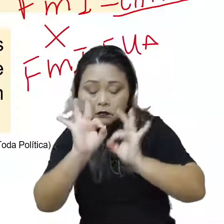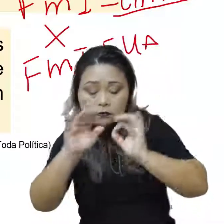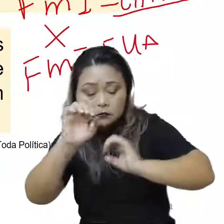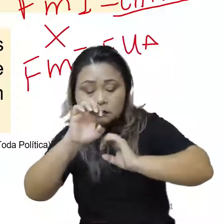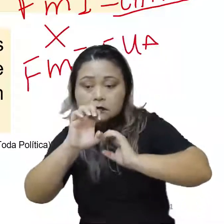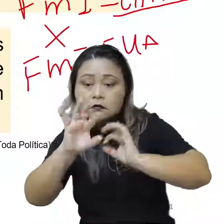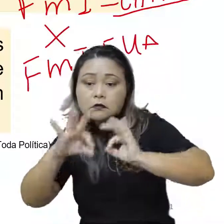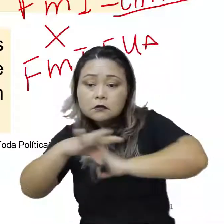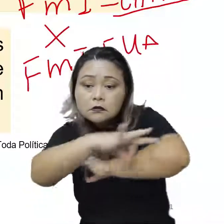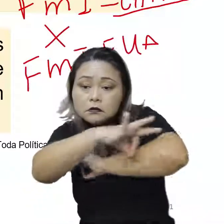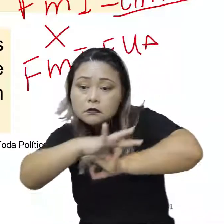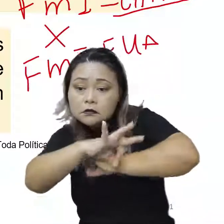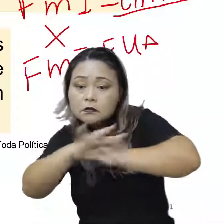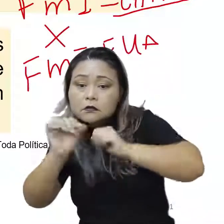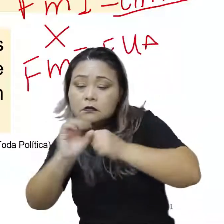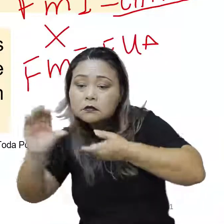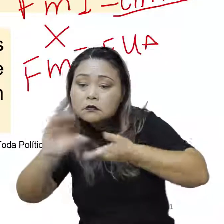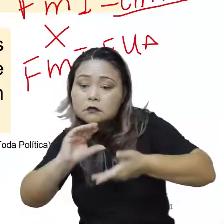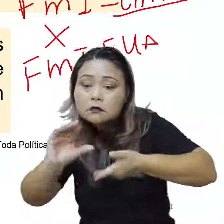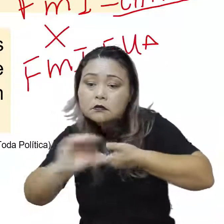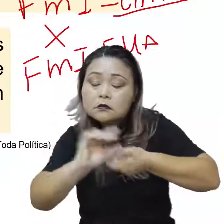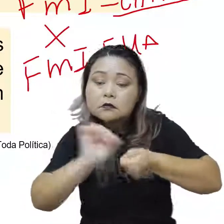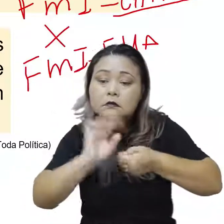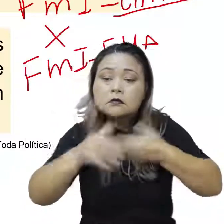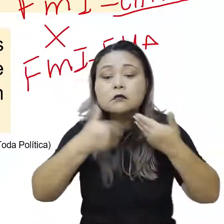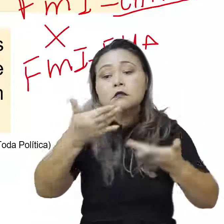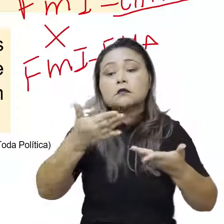tá? Ou seja, em vez de pegar